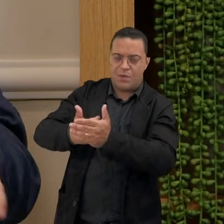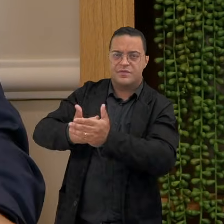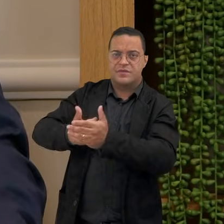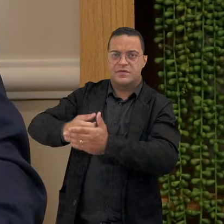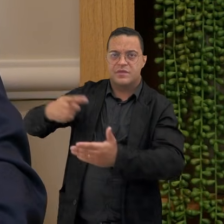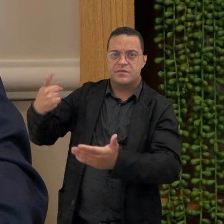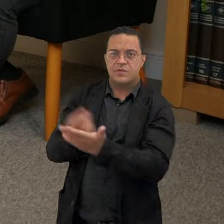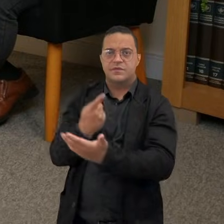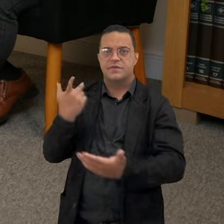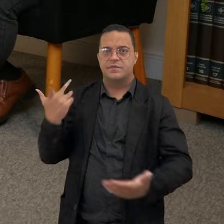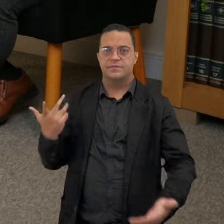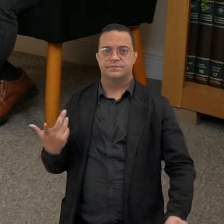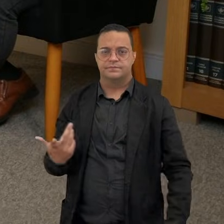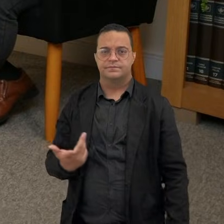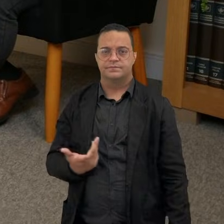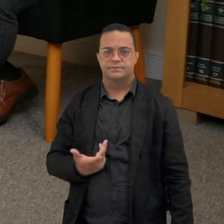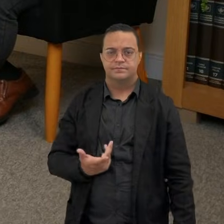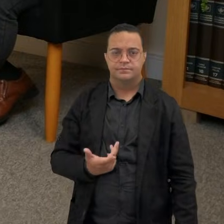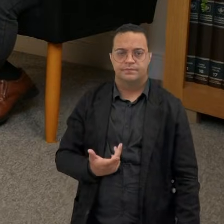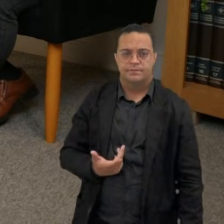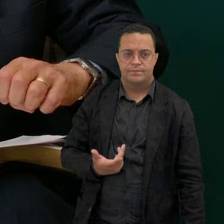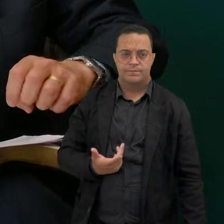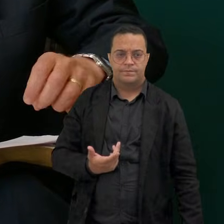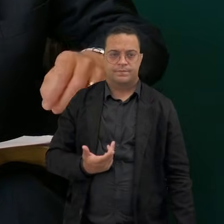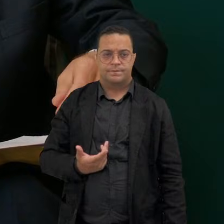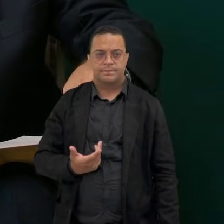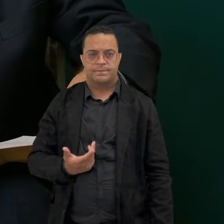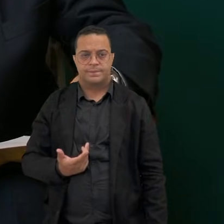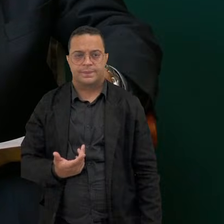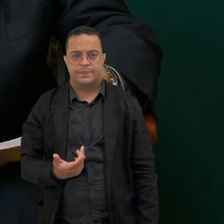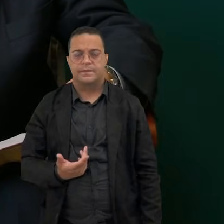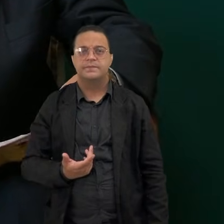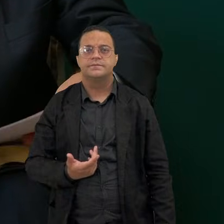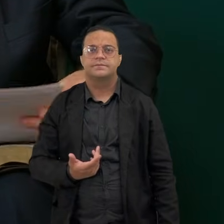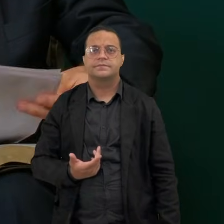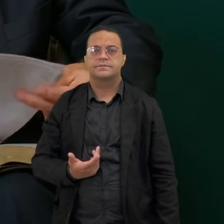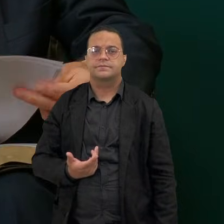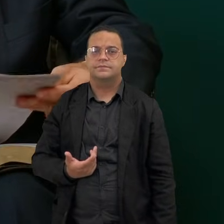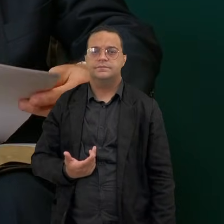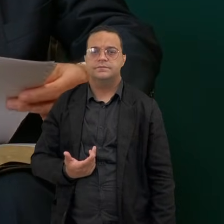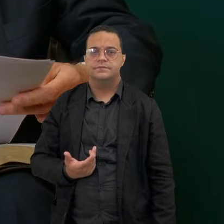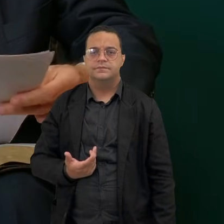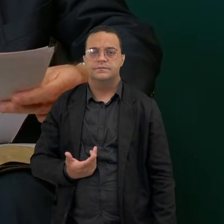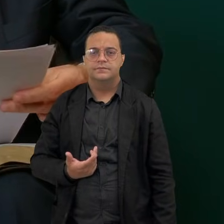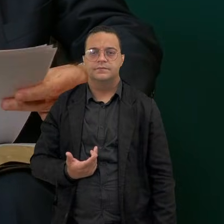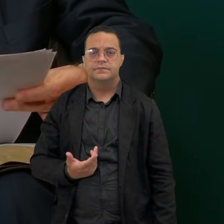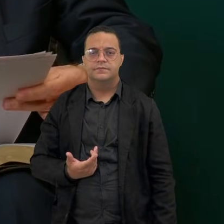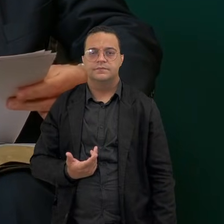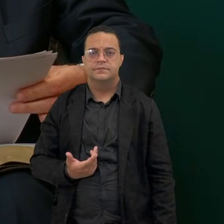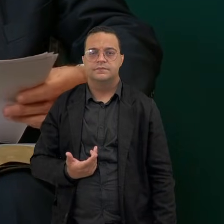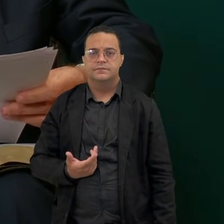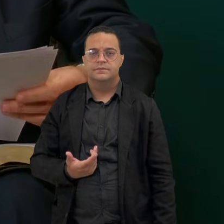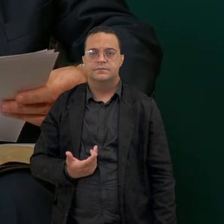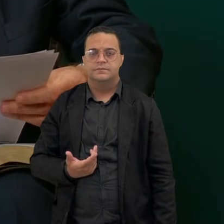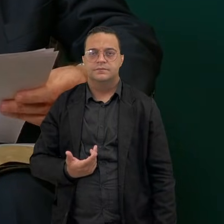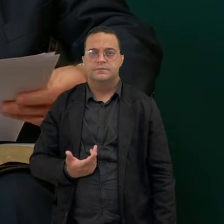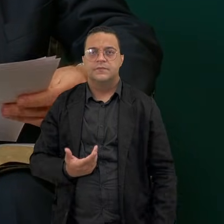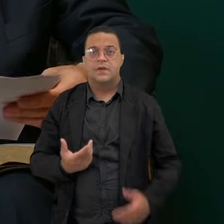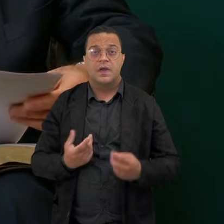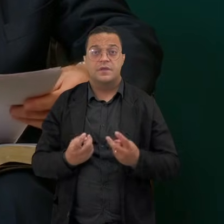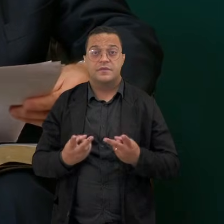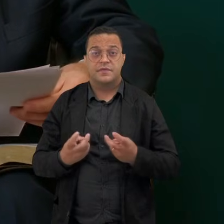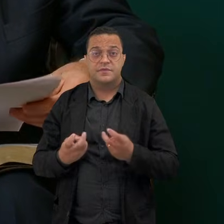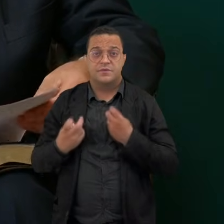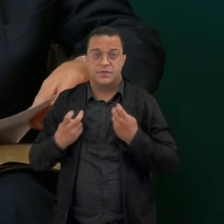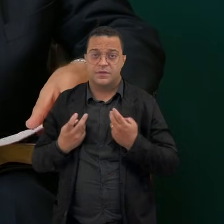estaria acontecendo. Isso mesmo. E nós vemos, professor Márcio, que apesar